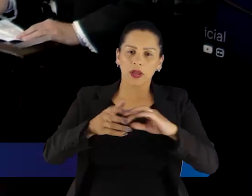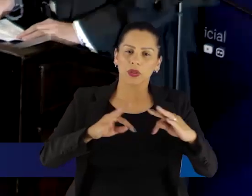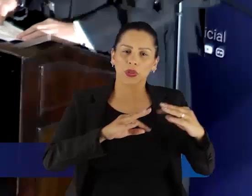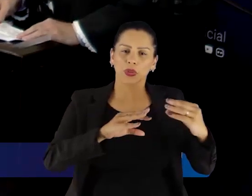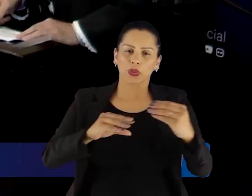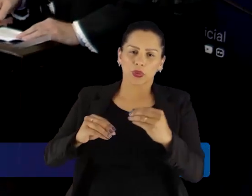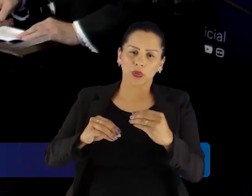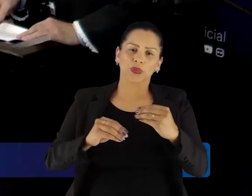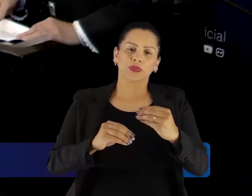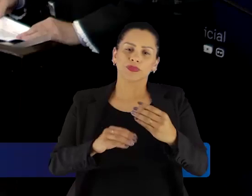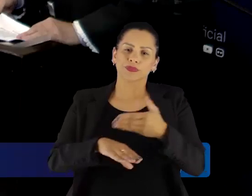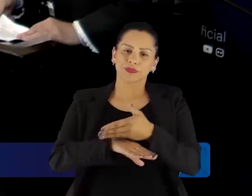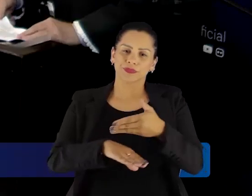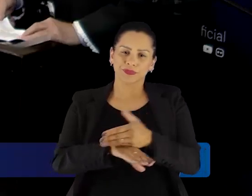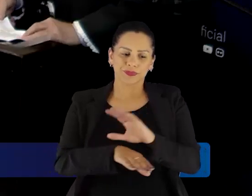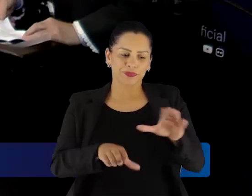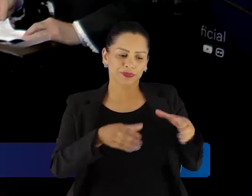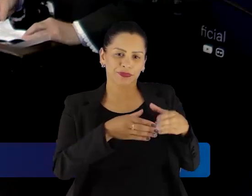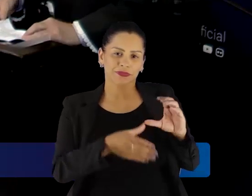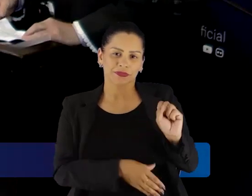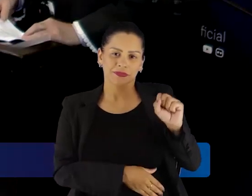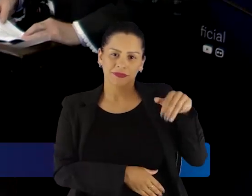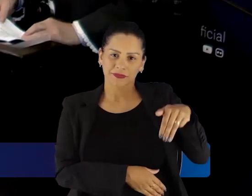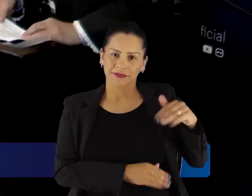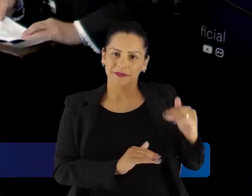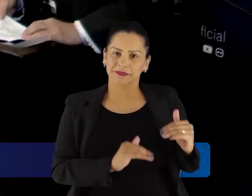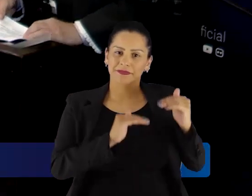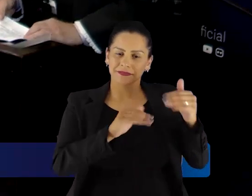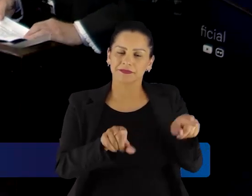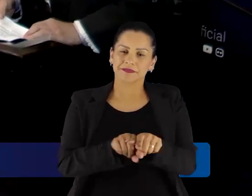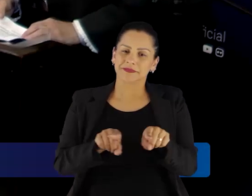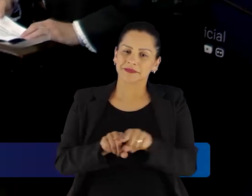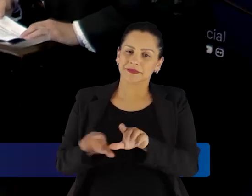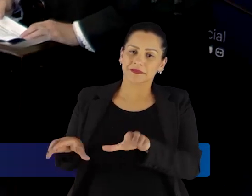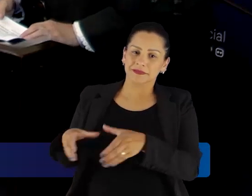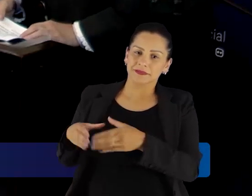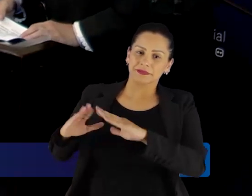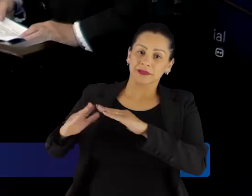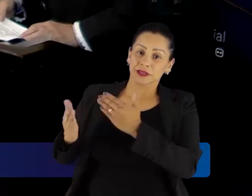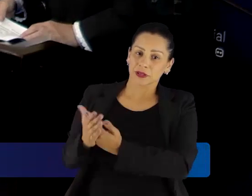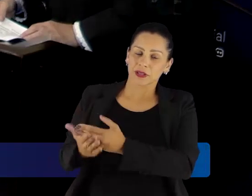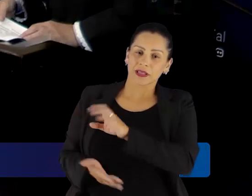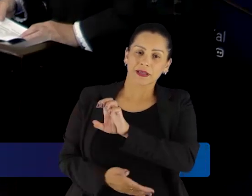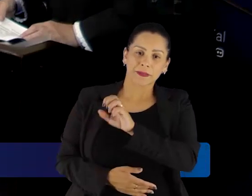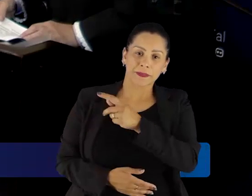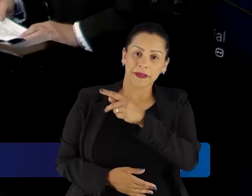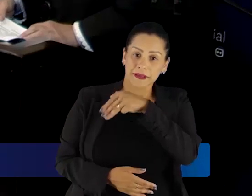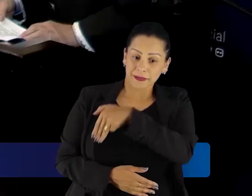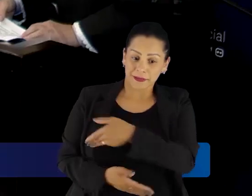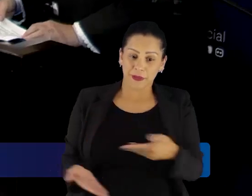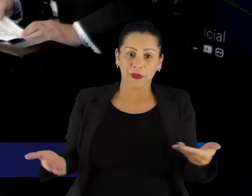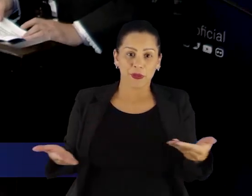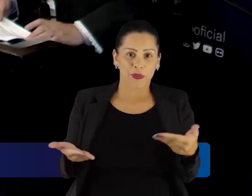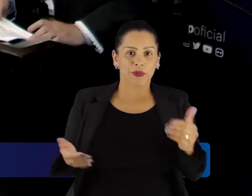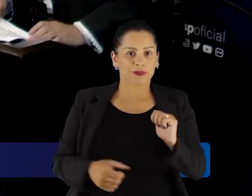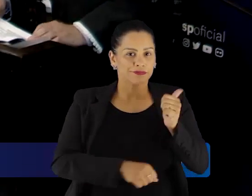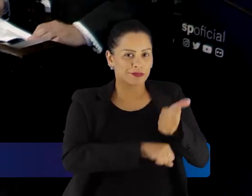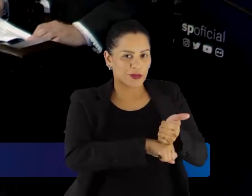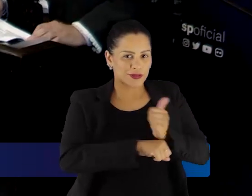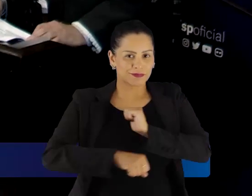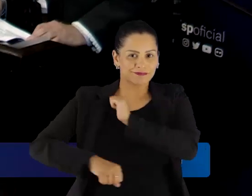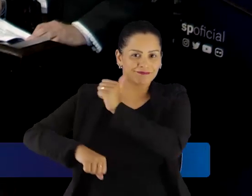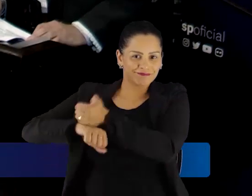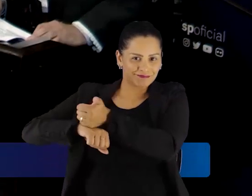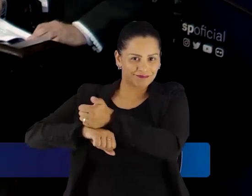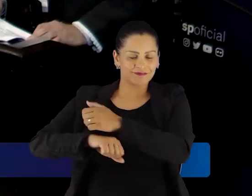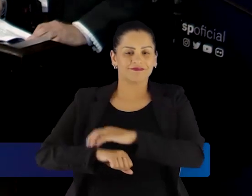os membros do colendo Conselho superior da magistratura e da Escola Paulista de magistratura que nessa data Toma